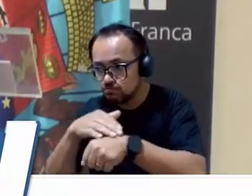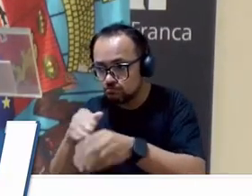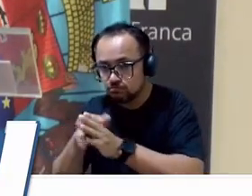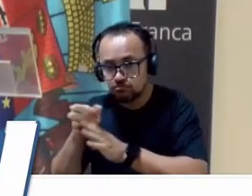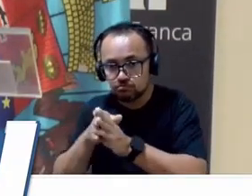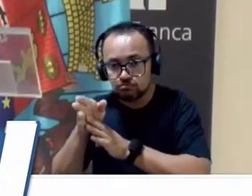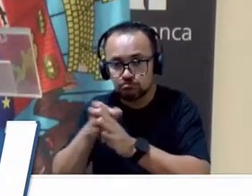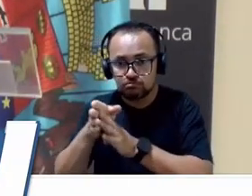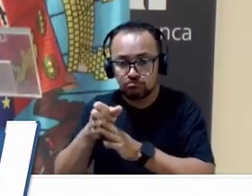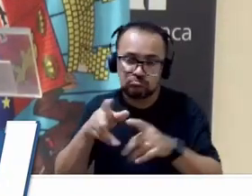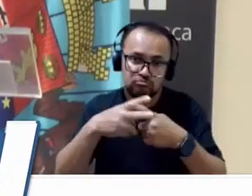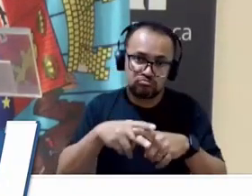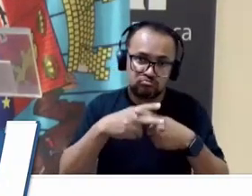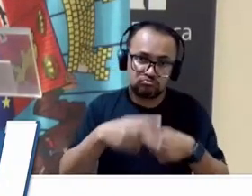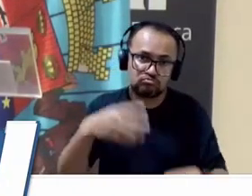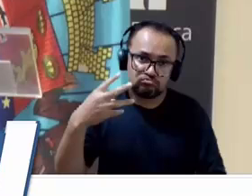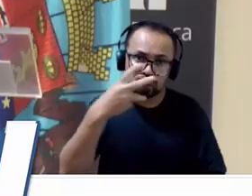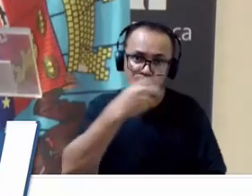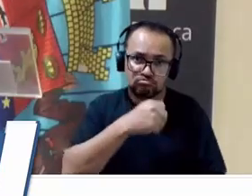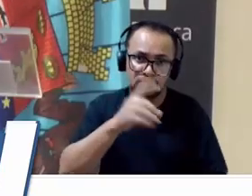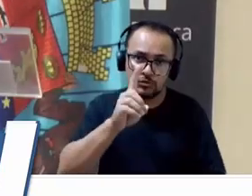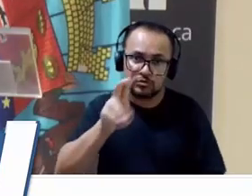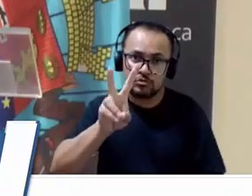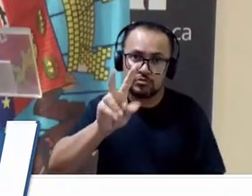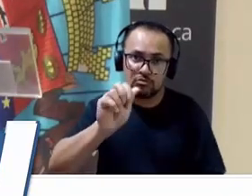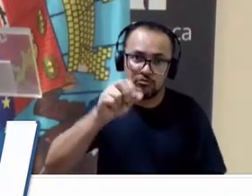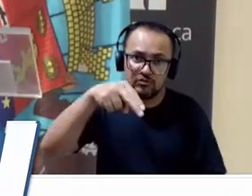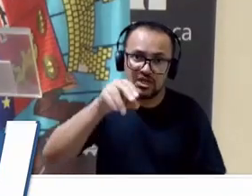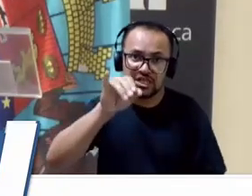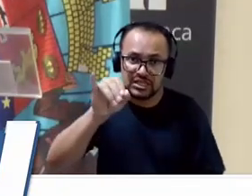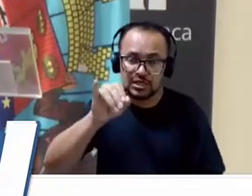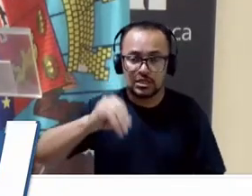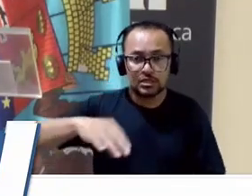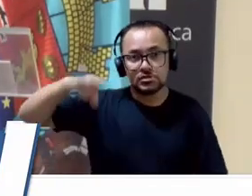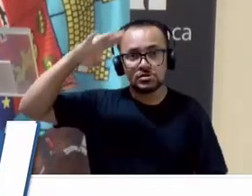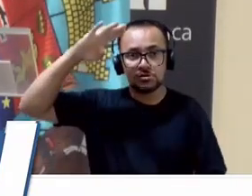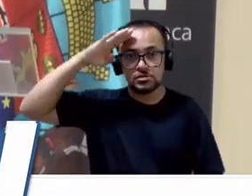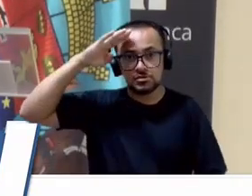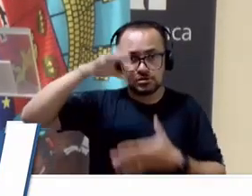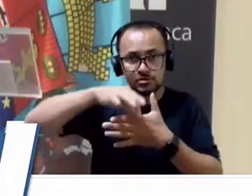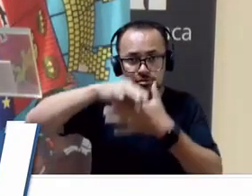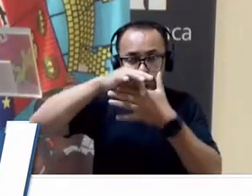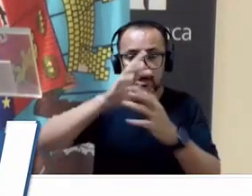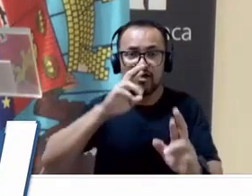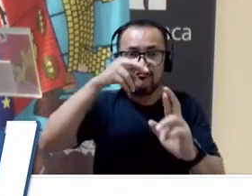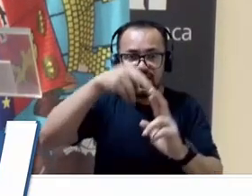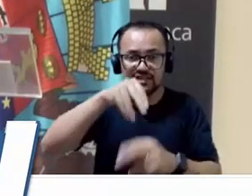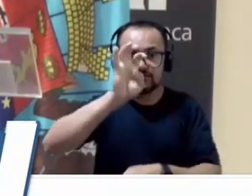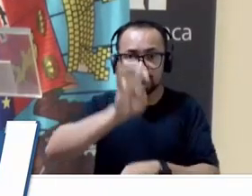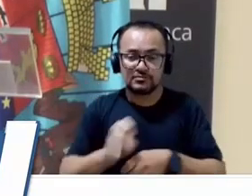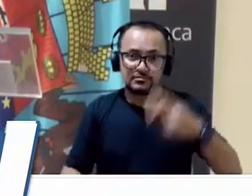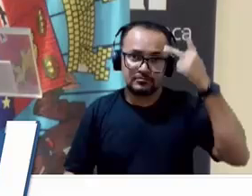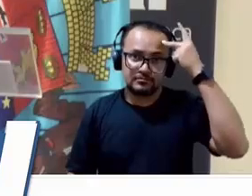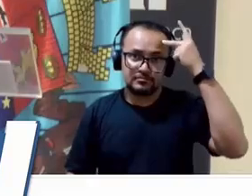qual Dr vanir comandando a que a Seccional de Franca já se torna referência no Estado de São Paulo com essa central